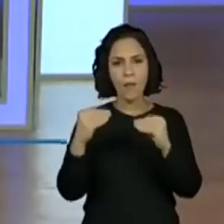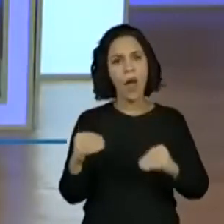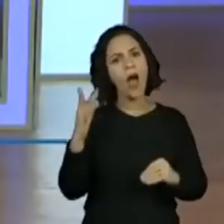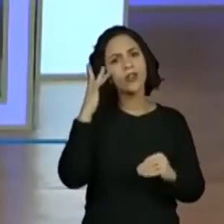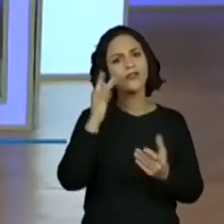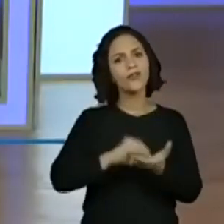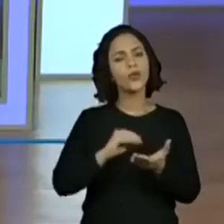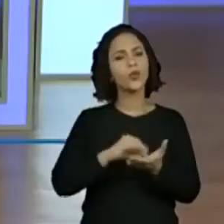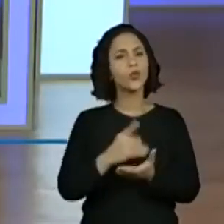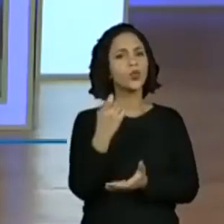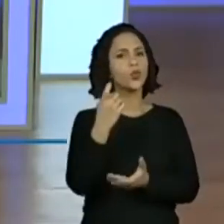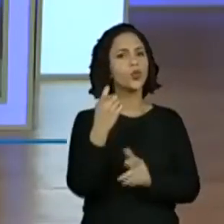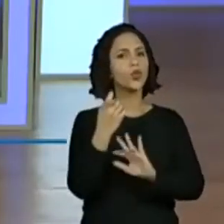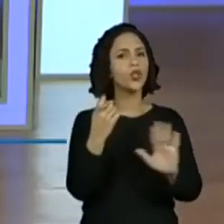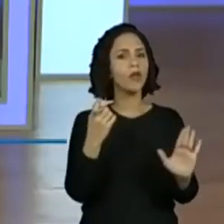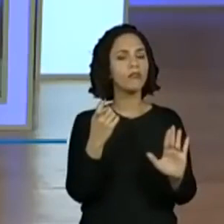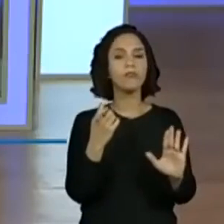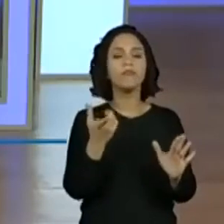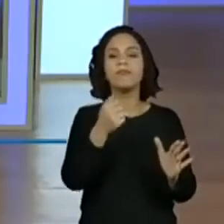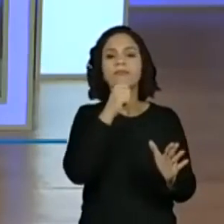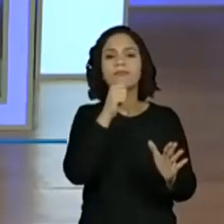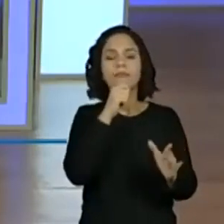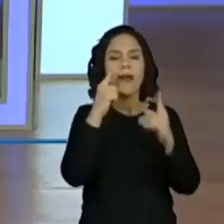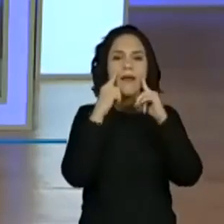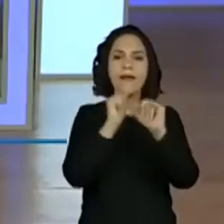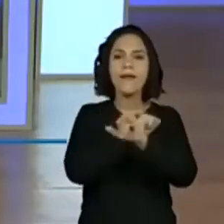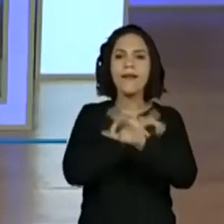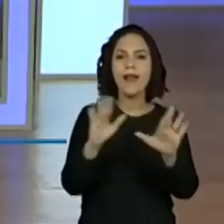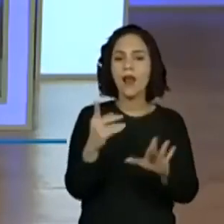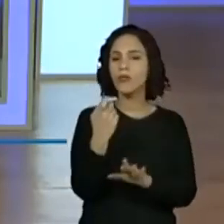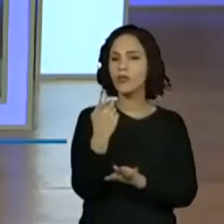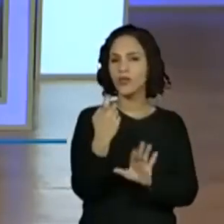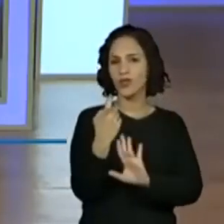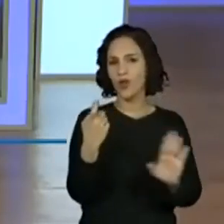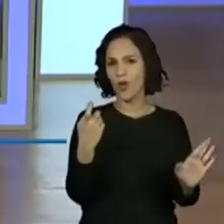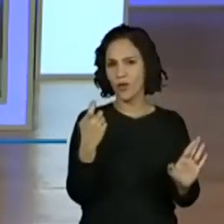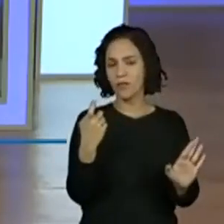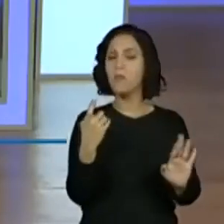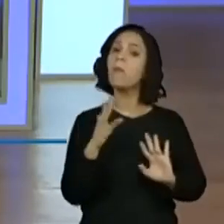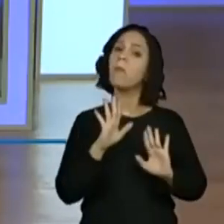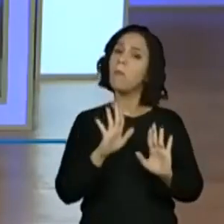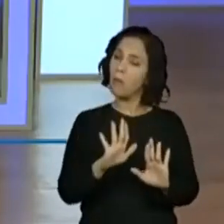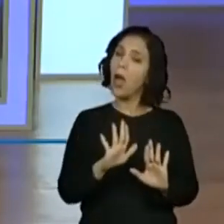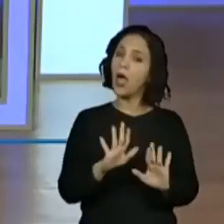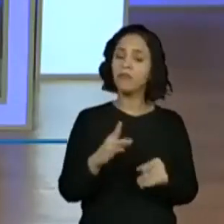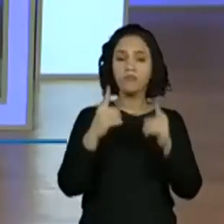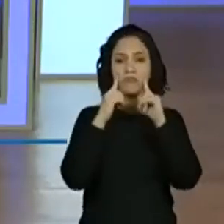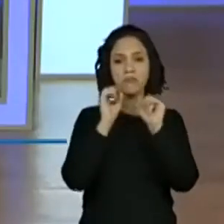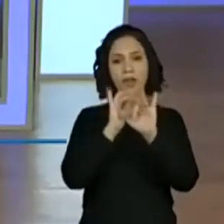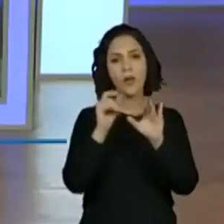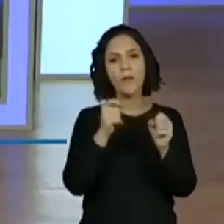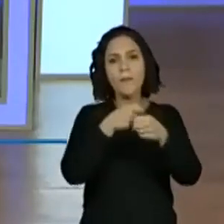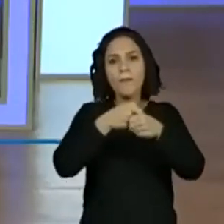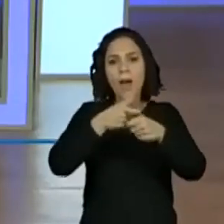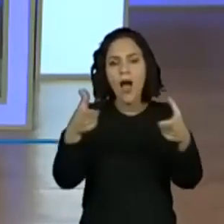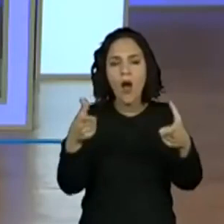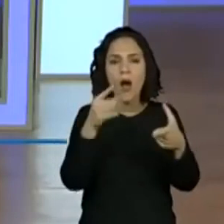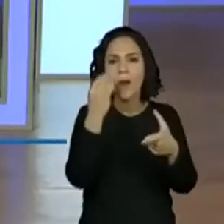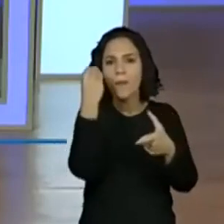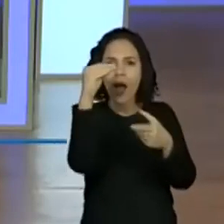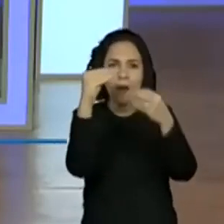um sem o preenchimento, Sim. que a gente não tinha ali a informação no lead. Mas aí ficou claro que a maioria